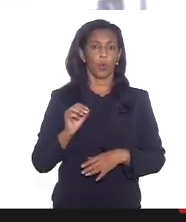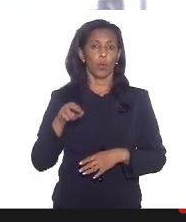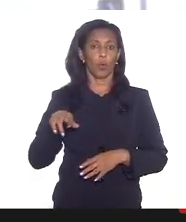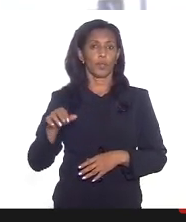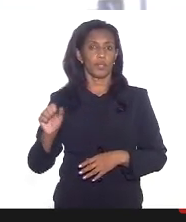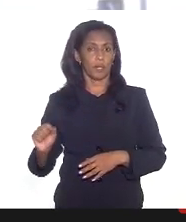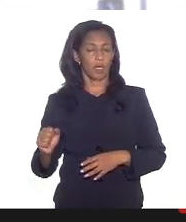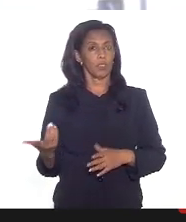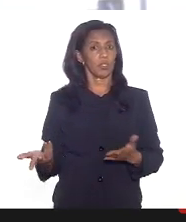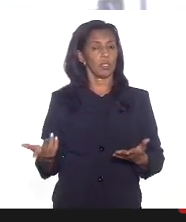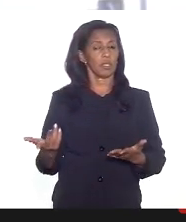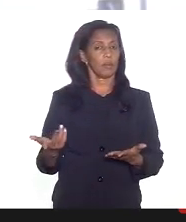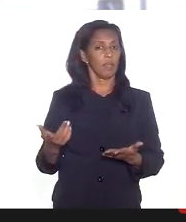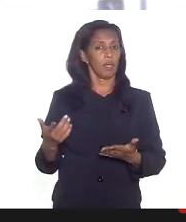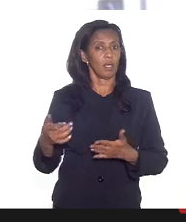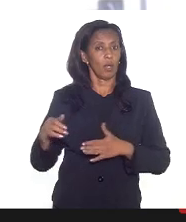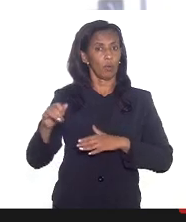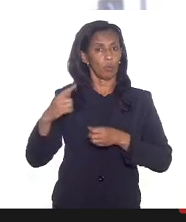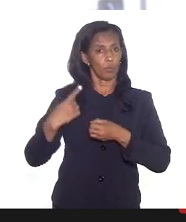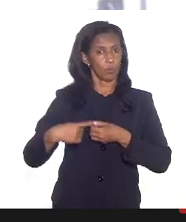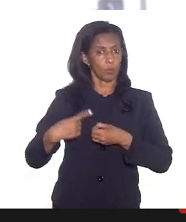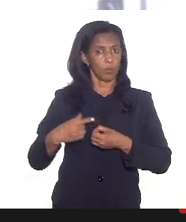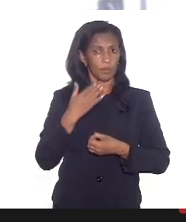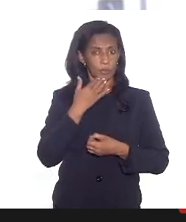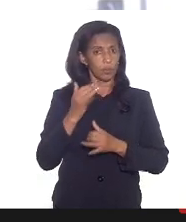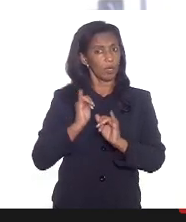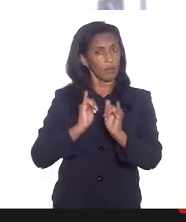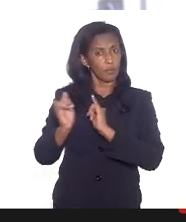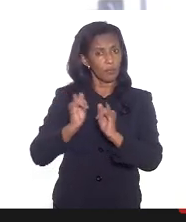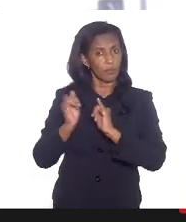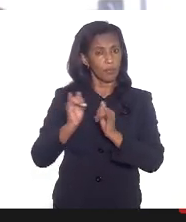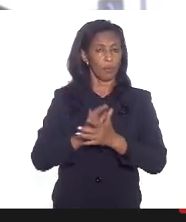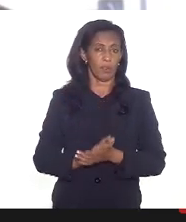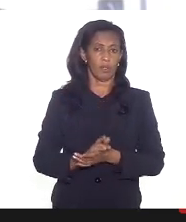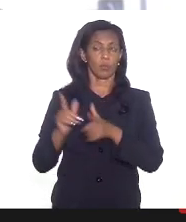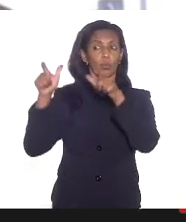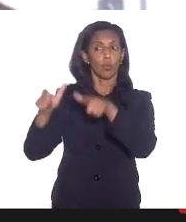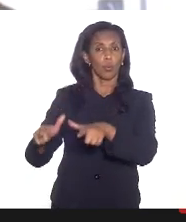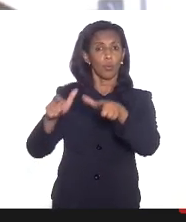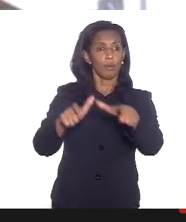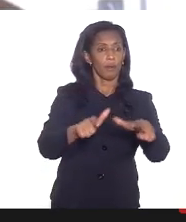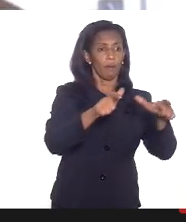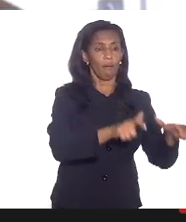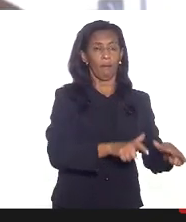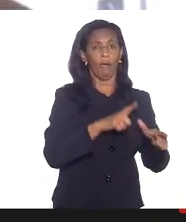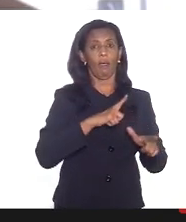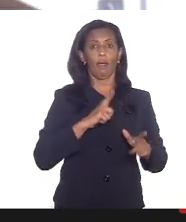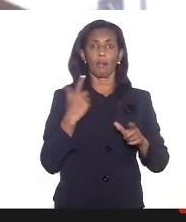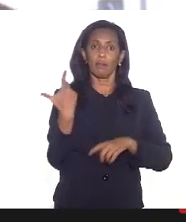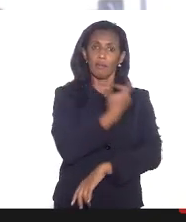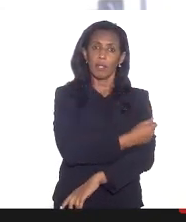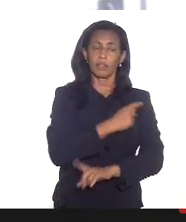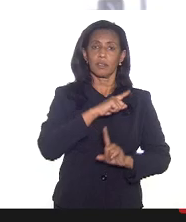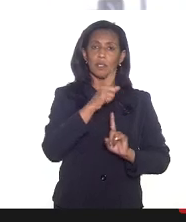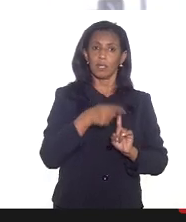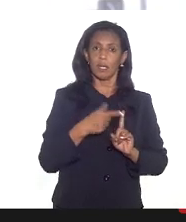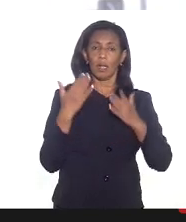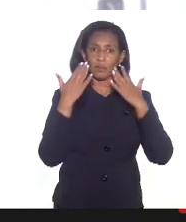e o município do Rio que tirou uma forma trago informações dos locais que estão vacinando gestante